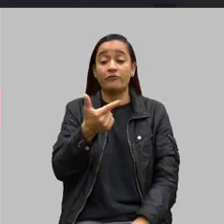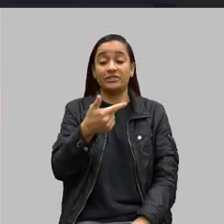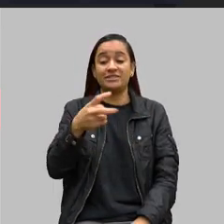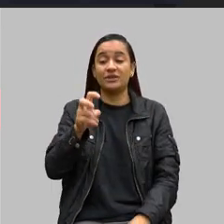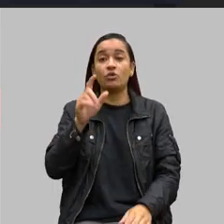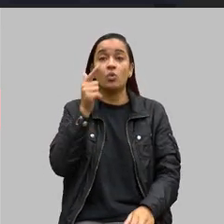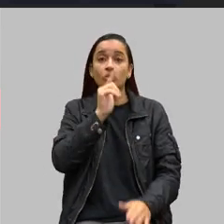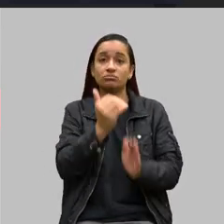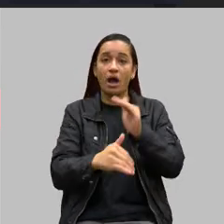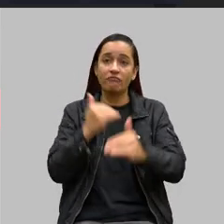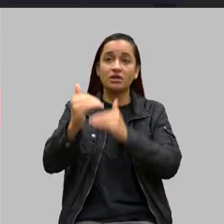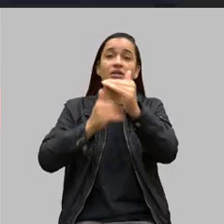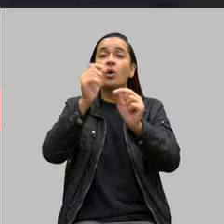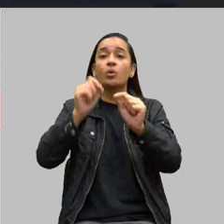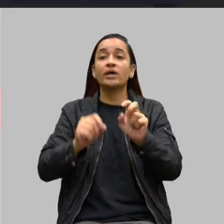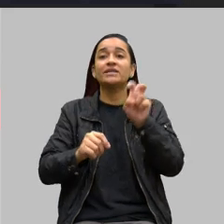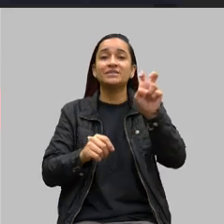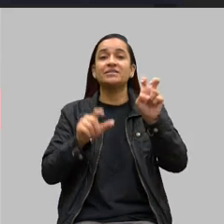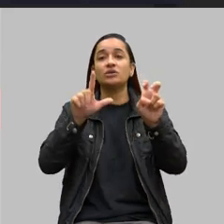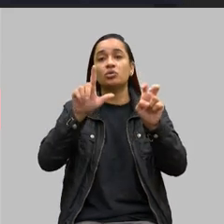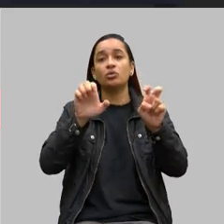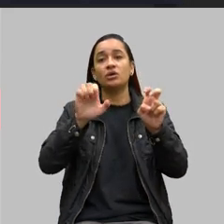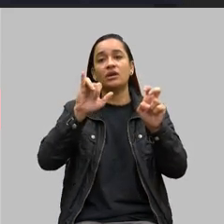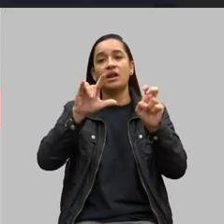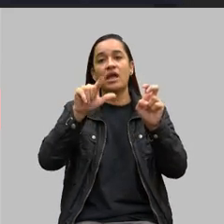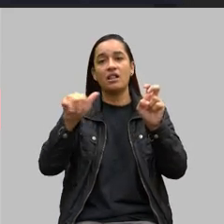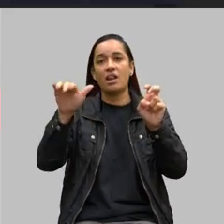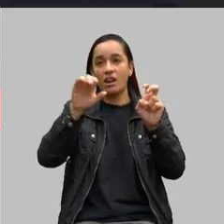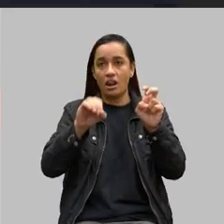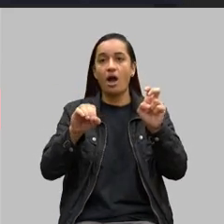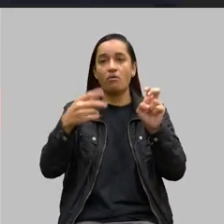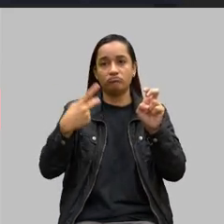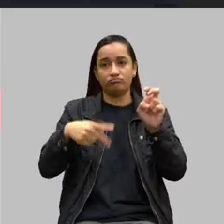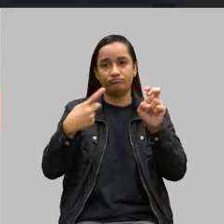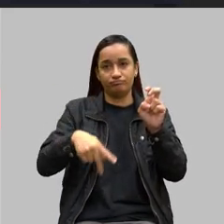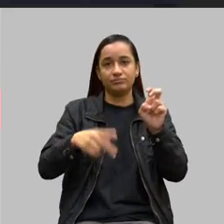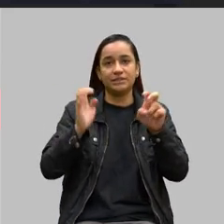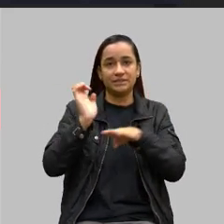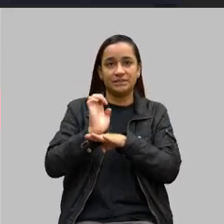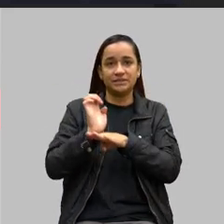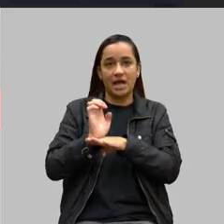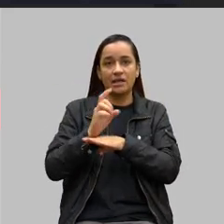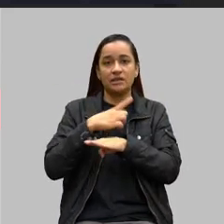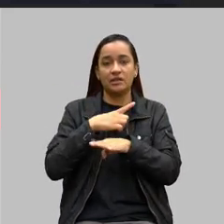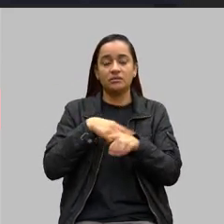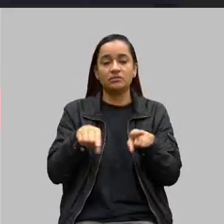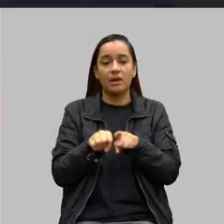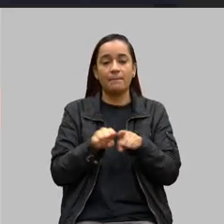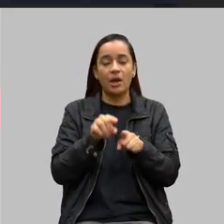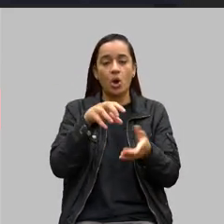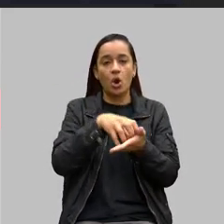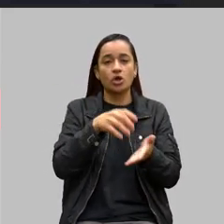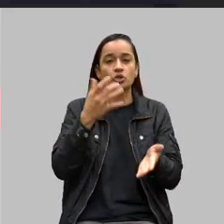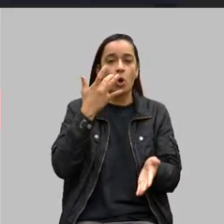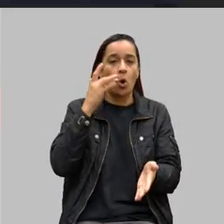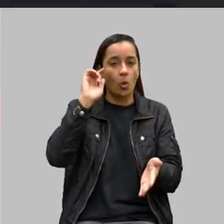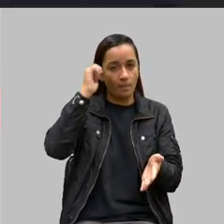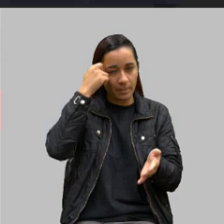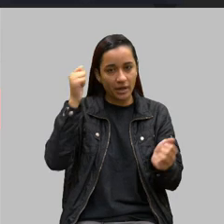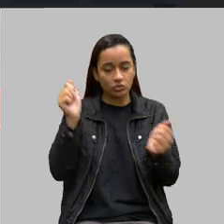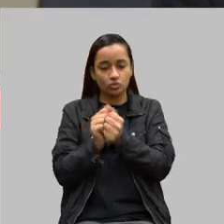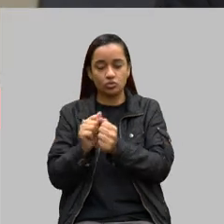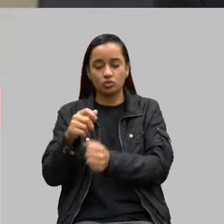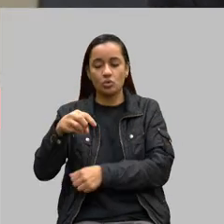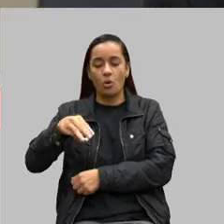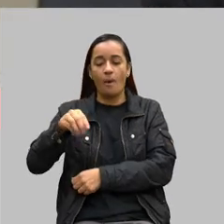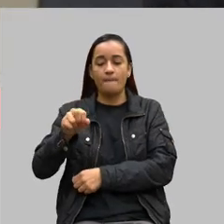leilões rodoviários aqui no estado eh o lote Ouro Preto Mariana que eu já tive a oportunidade de conversar aqui com o deputado tá do Thiago cota